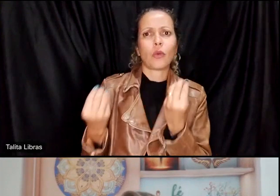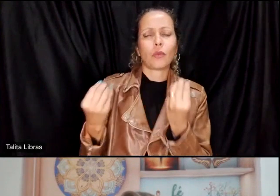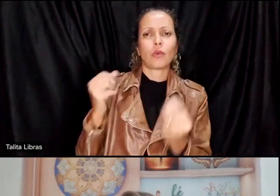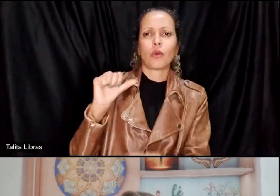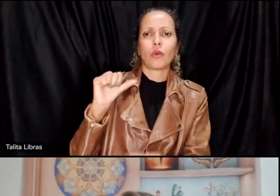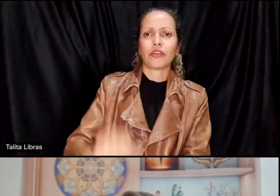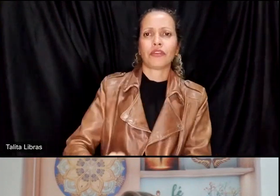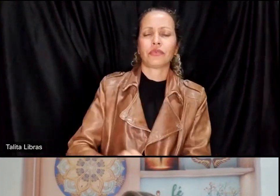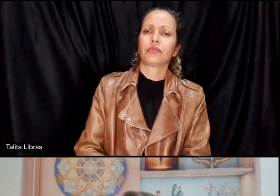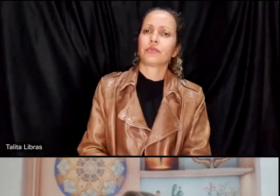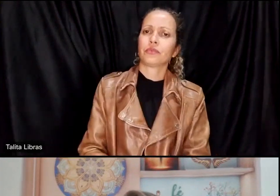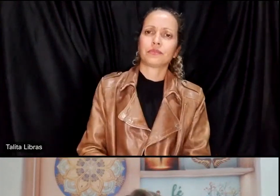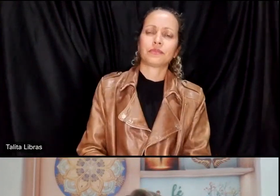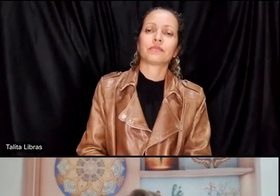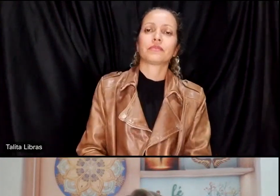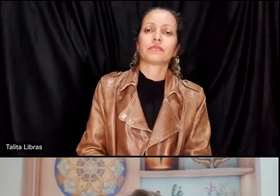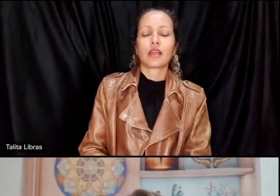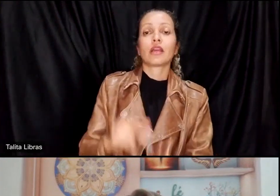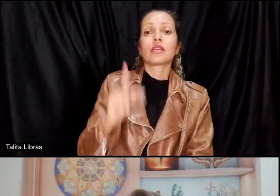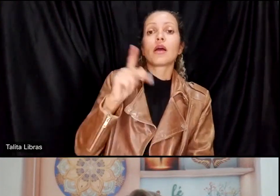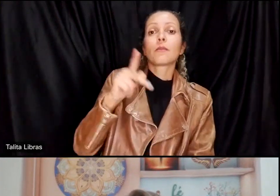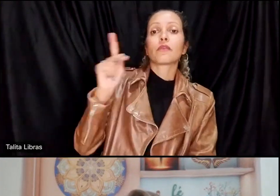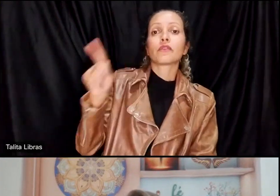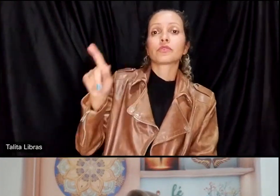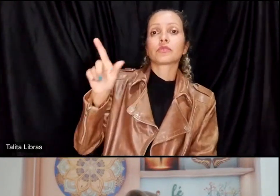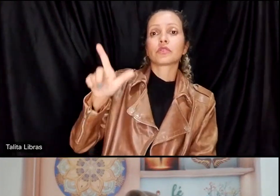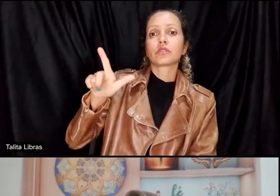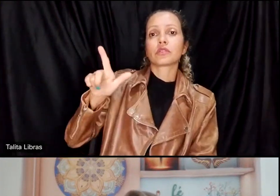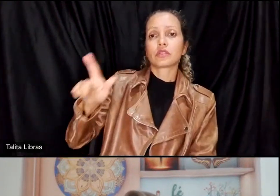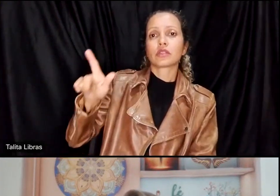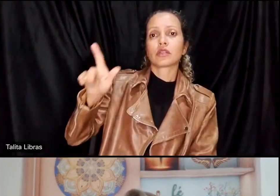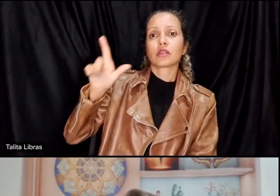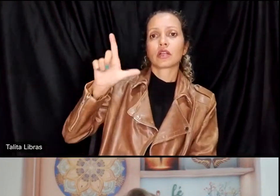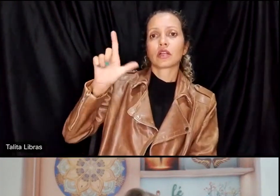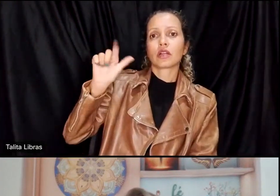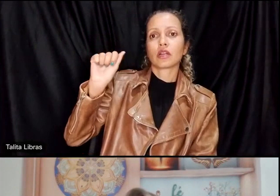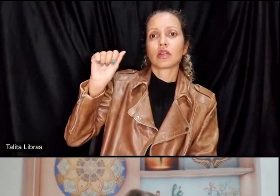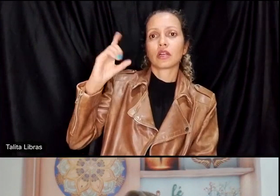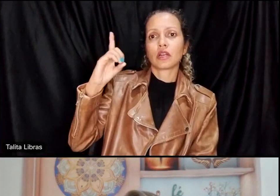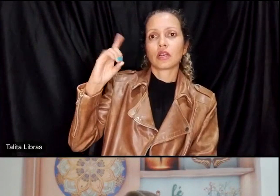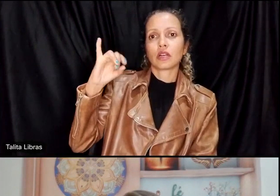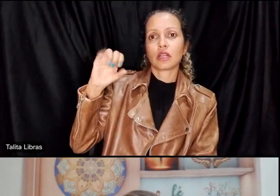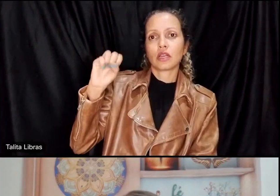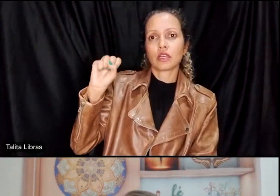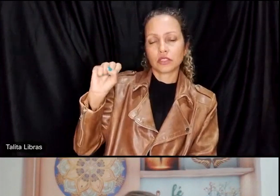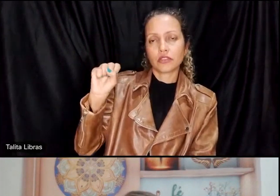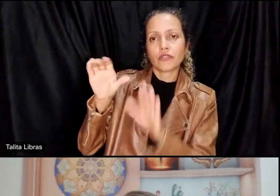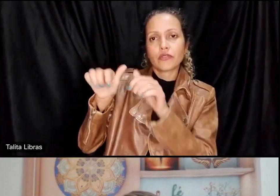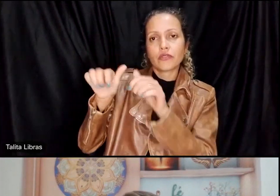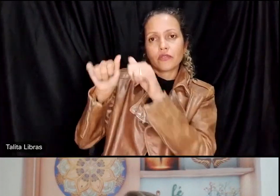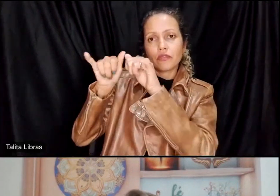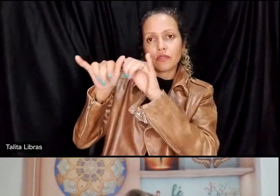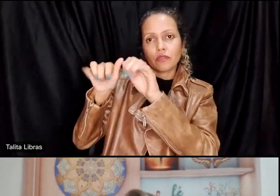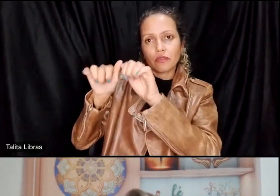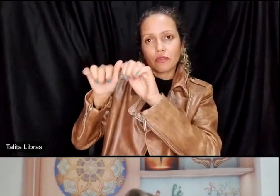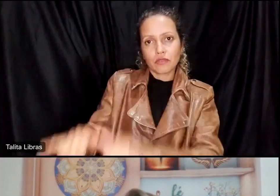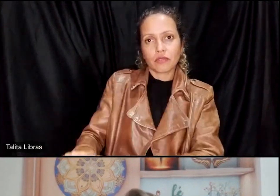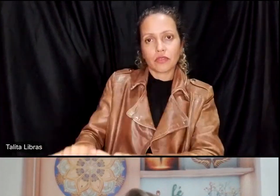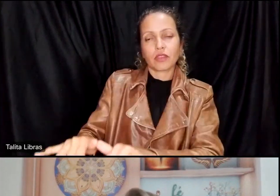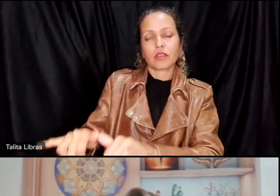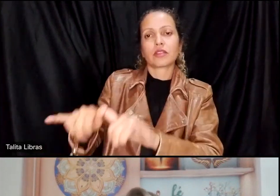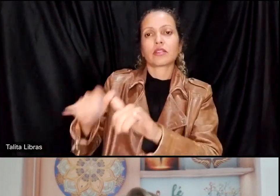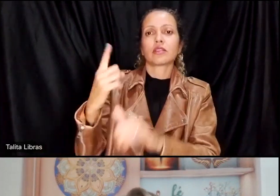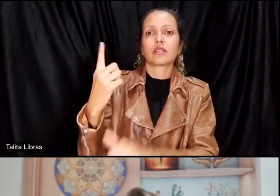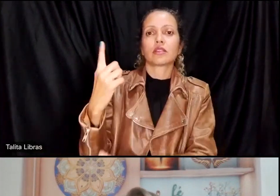Gladys veio para fazer pós-doc, e ela ficou 15 dias naquela casa, porque ela